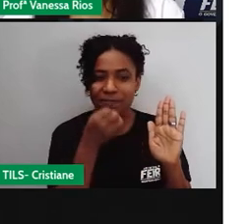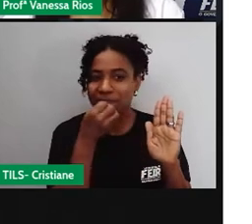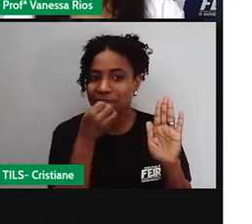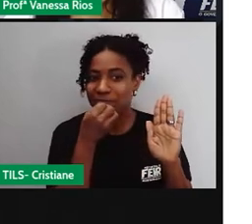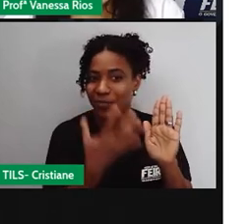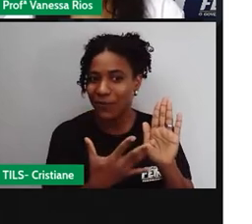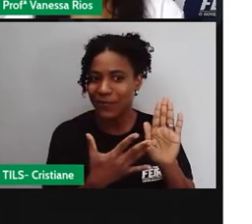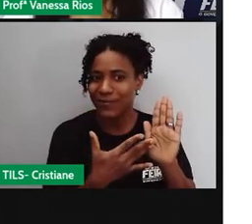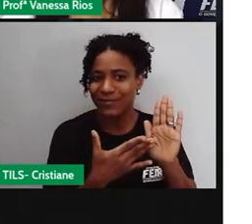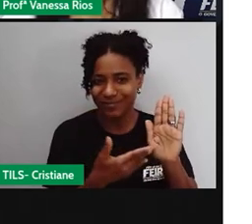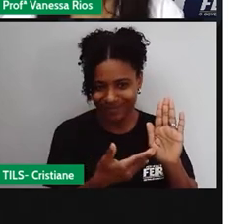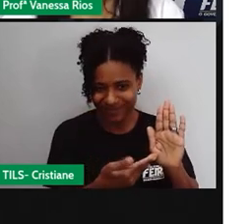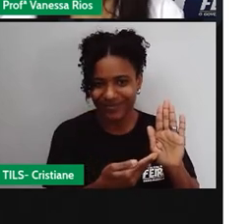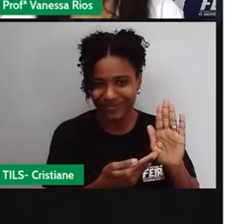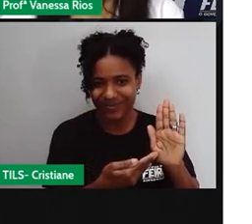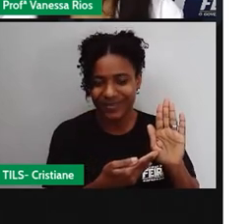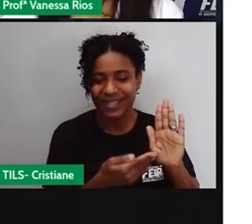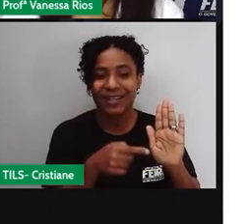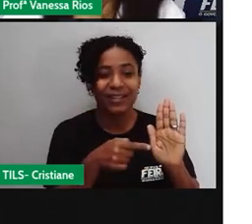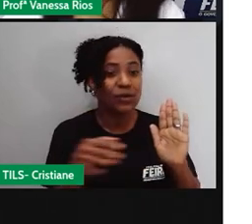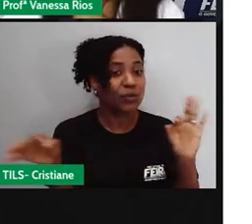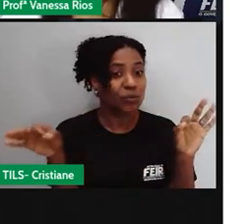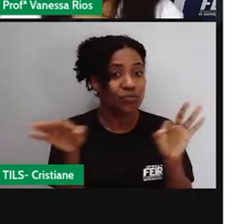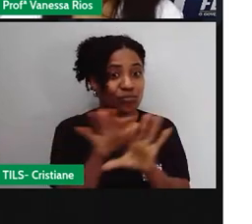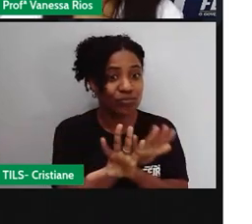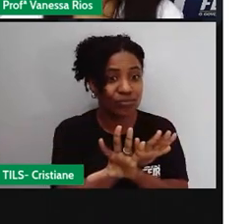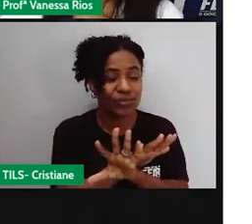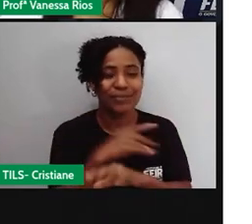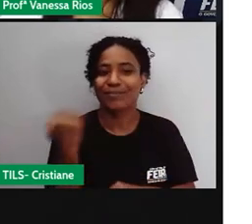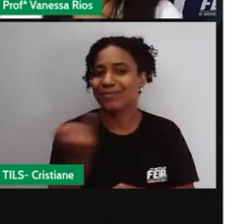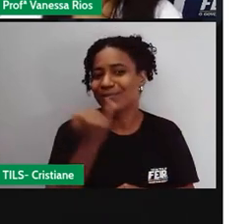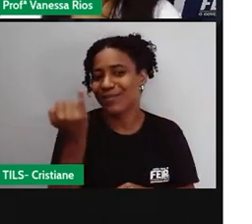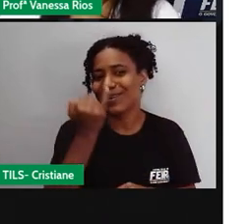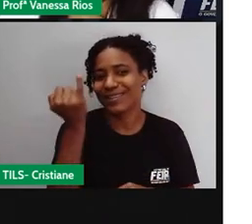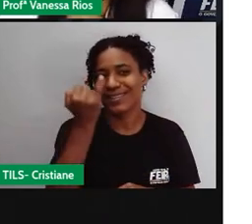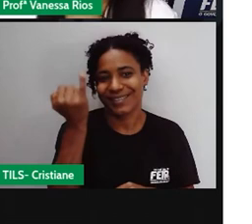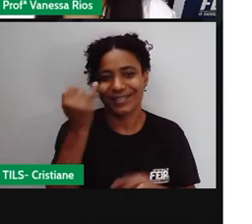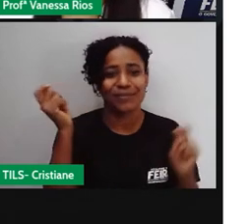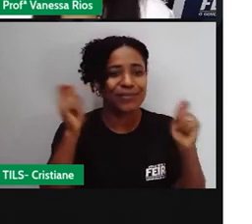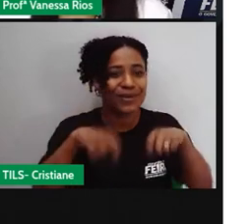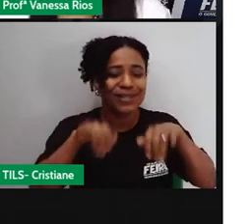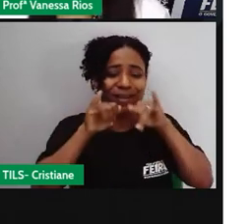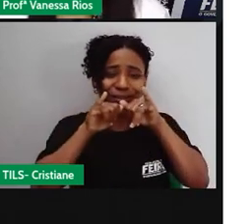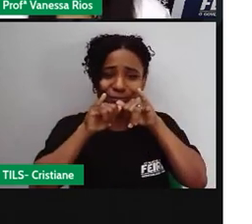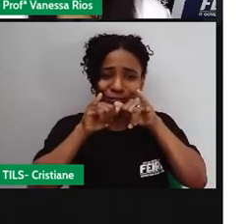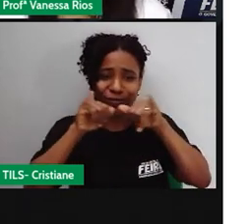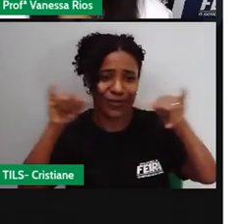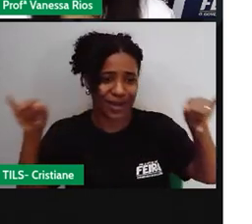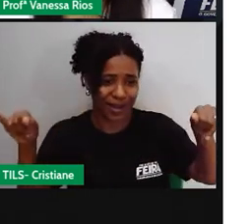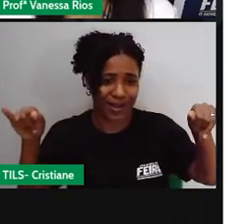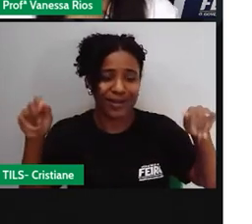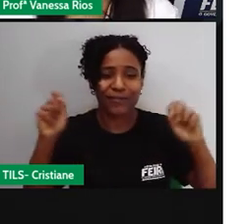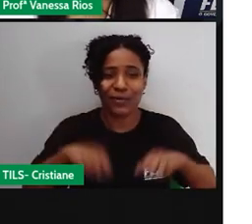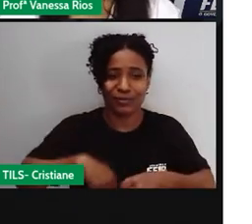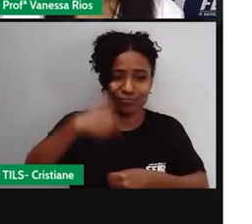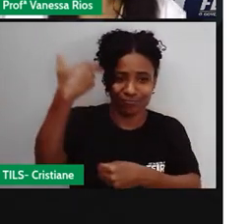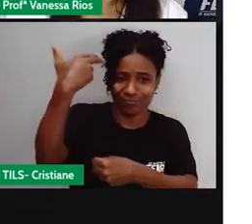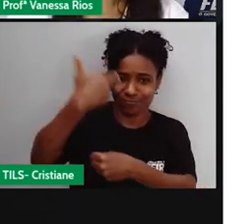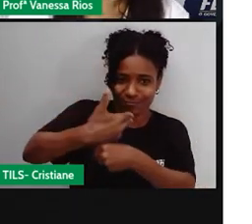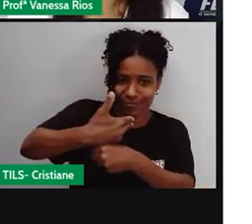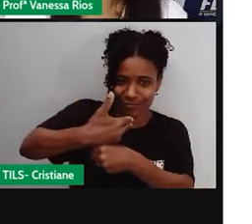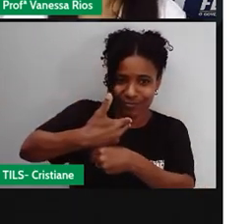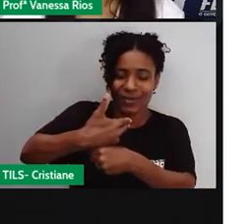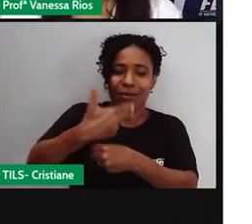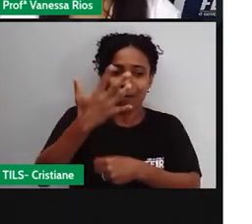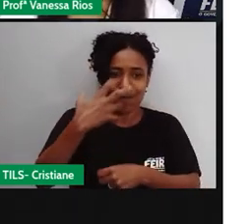construído, terminado, é importante que você depois divulgue. Então, você pode aí fazer um vídeo e mandar para a sua